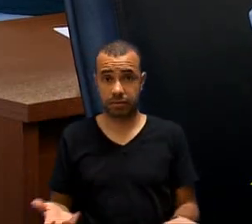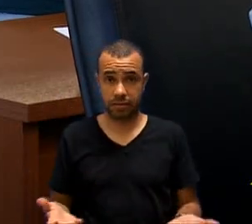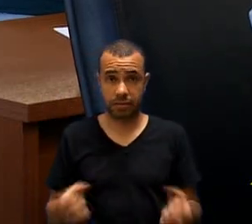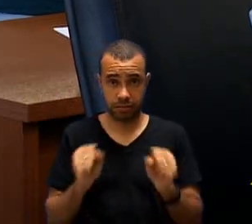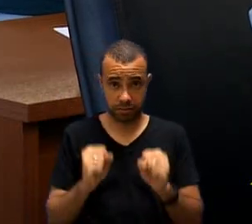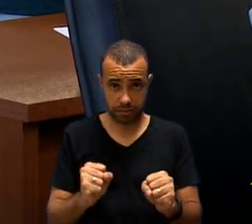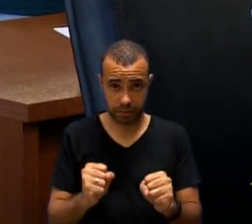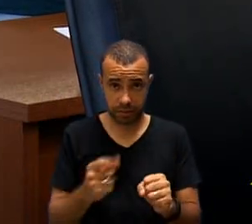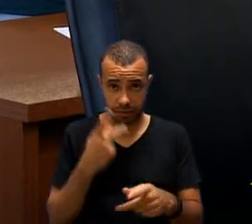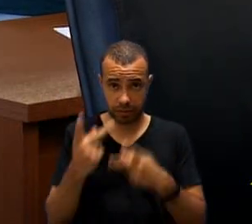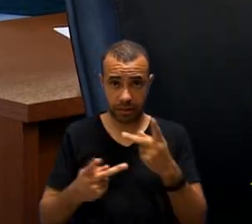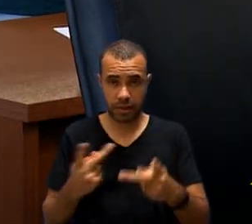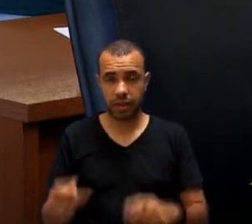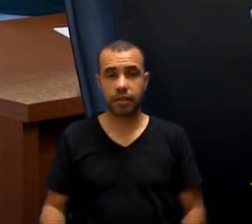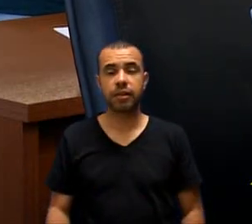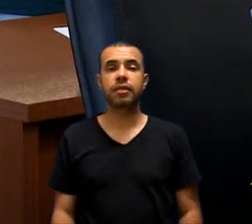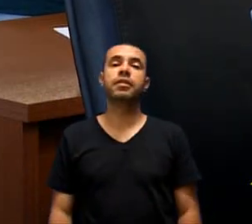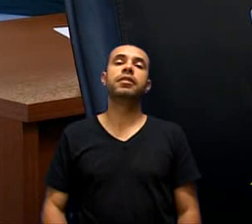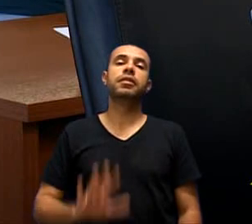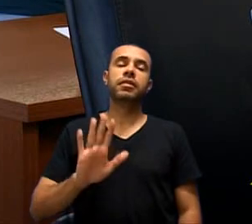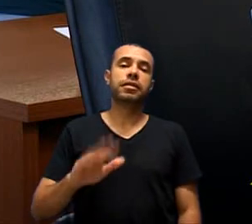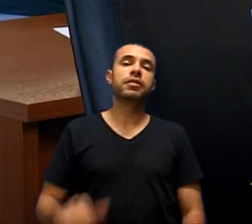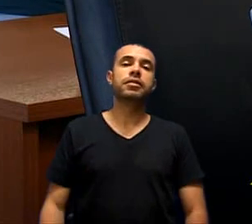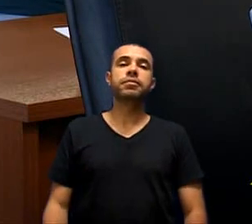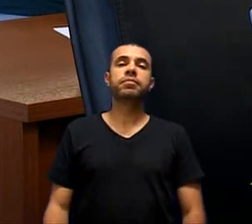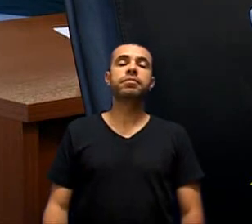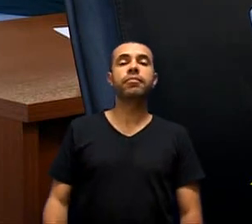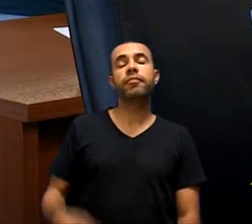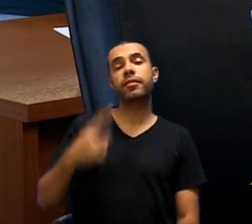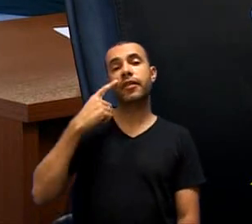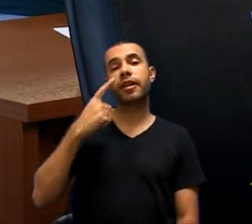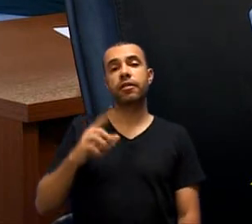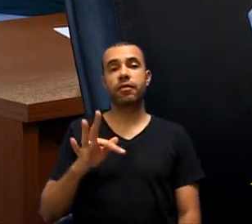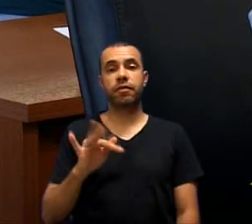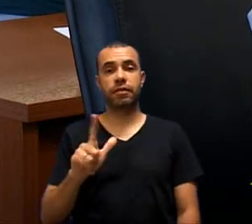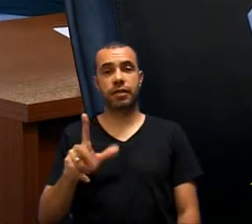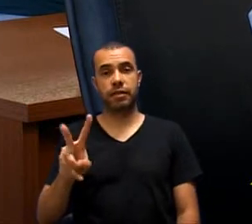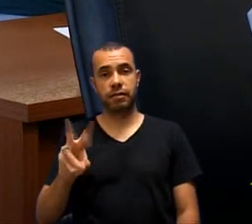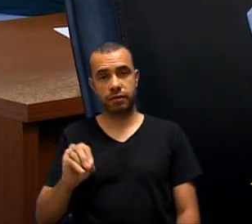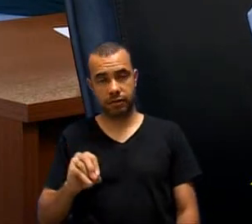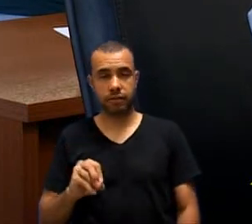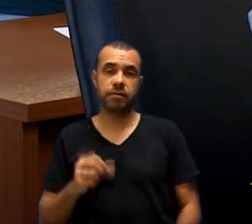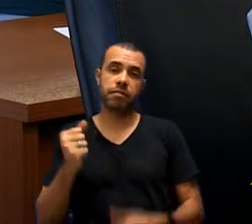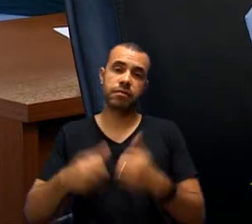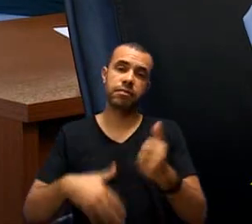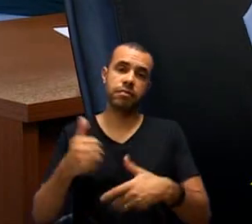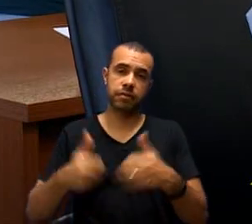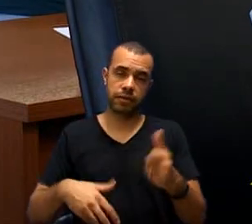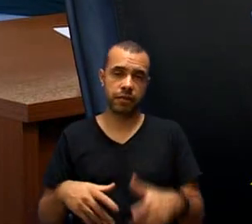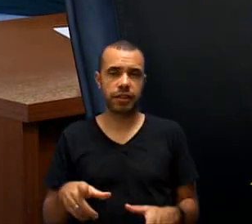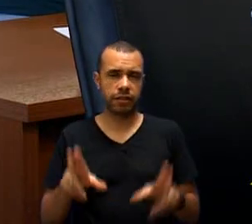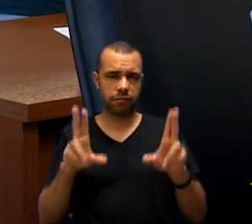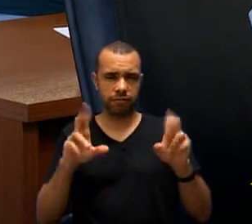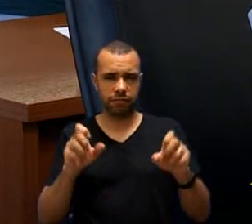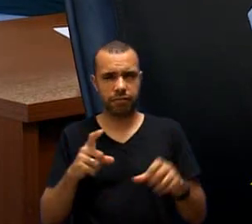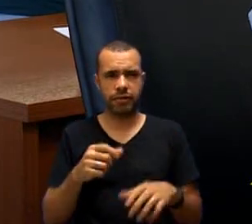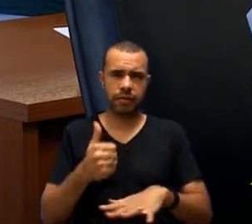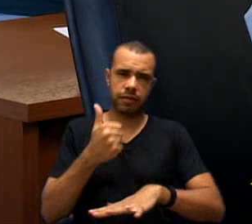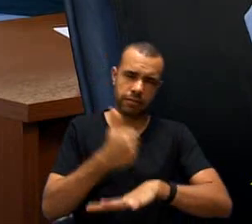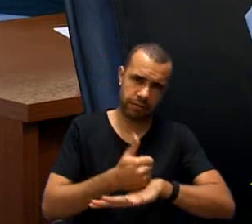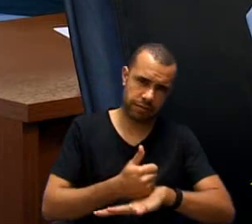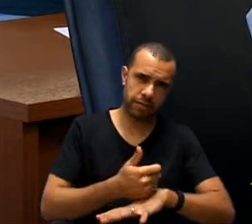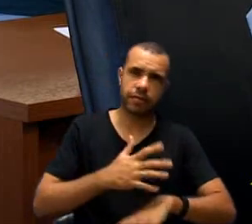posso falar, senhor presidente? Por favor. Então, tá. Bom, eu estou ouvindo o Flávio conversar sobre essa questão aí da